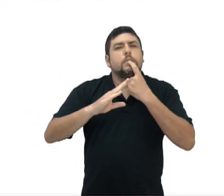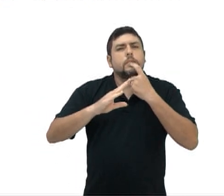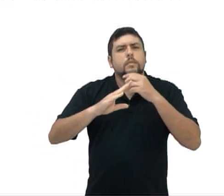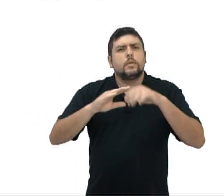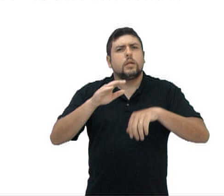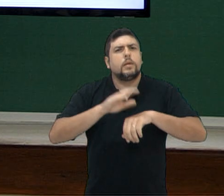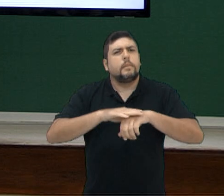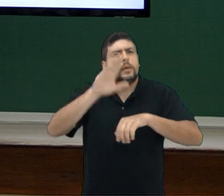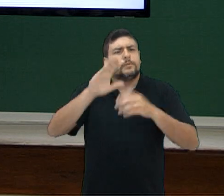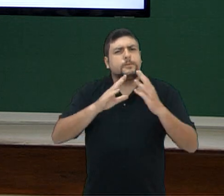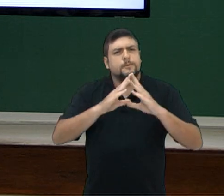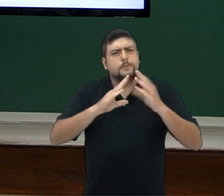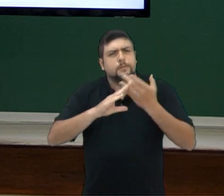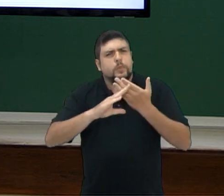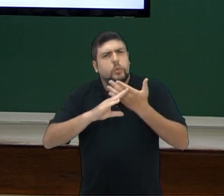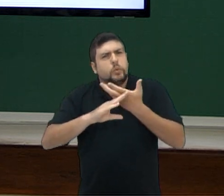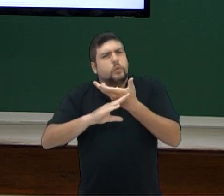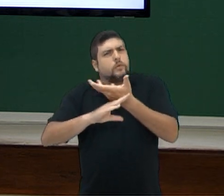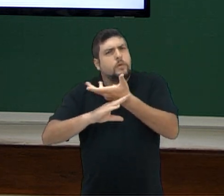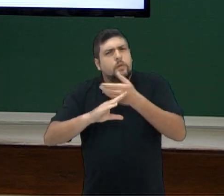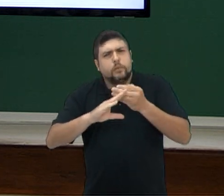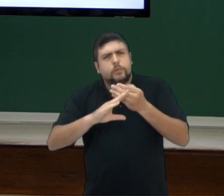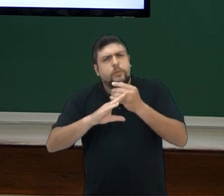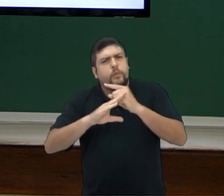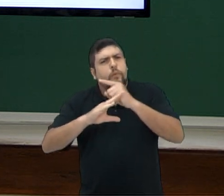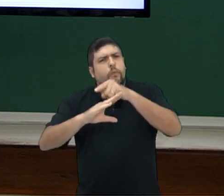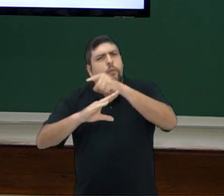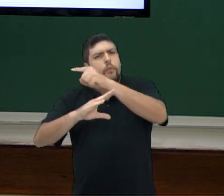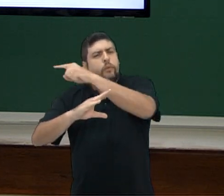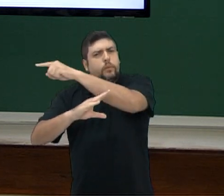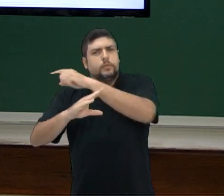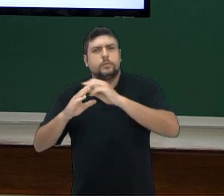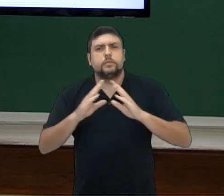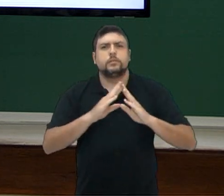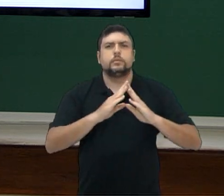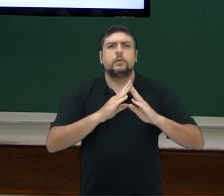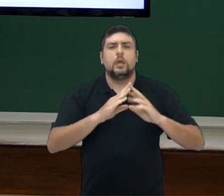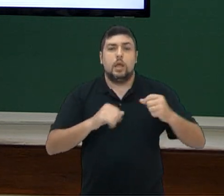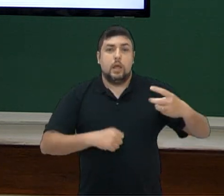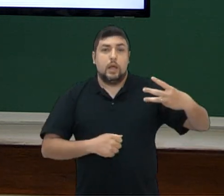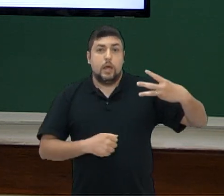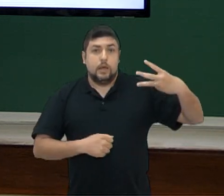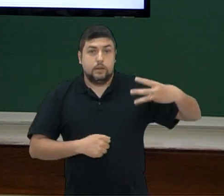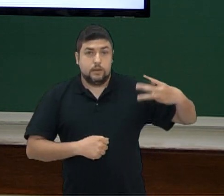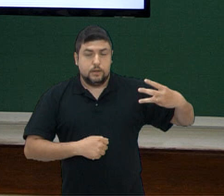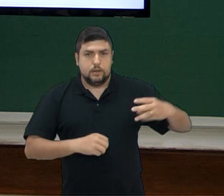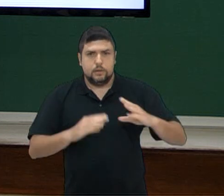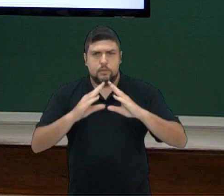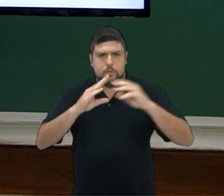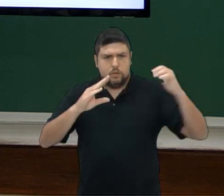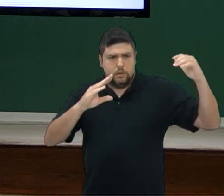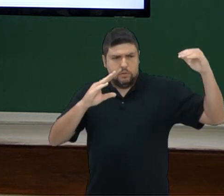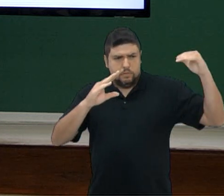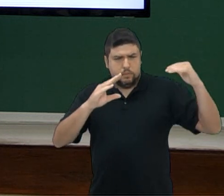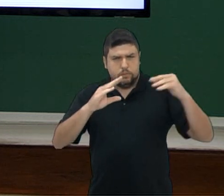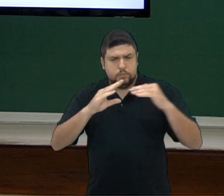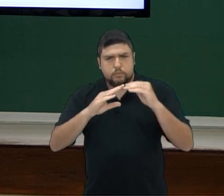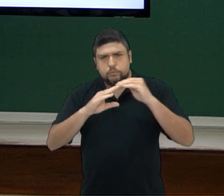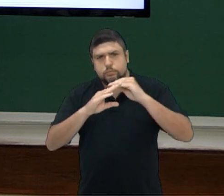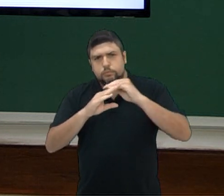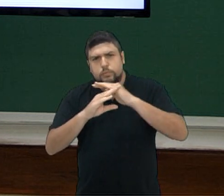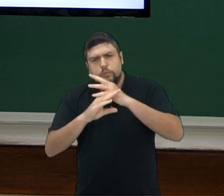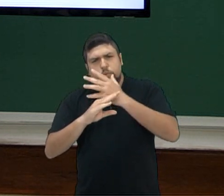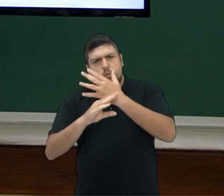mesmo, que eu até tinha abordado ali ao longo da explicação. E a terceira, o prisma desloca a luz para localidades